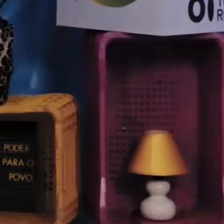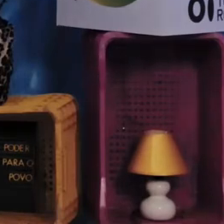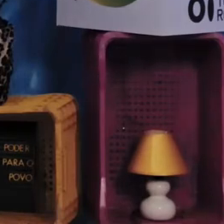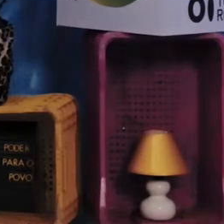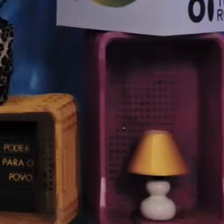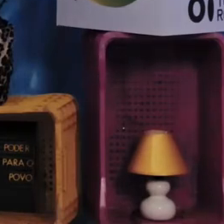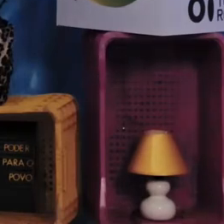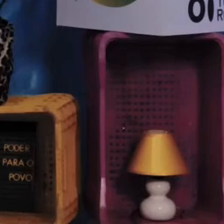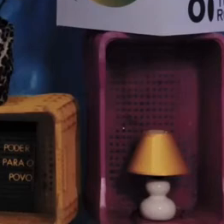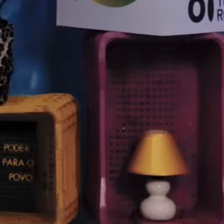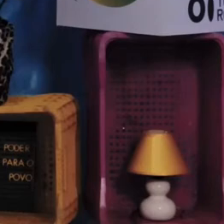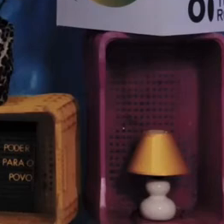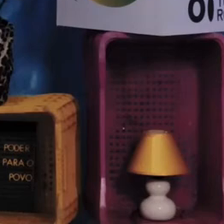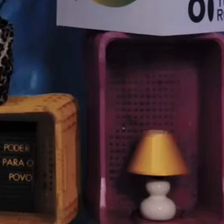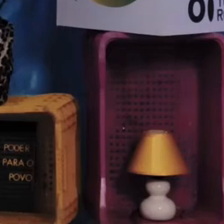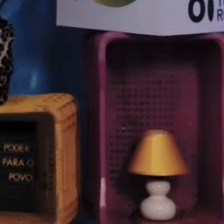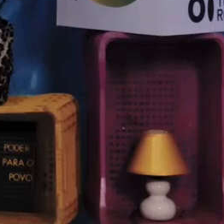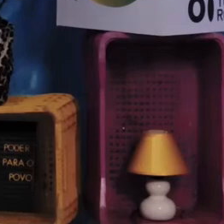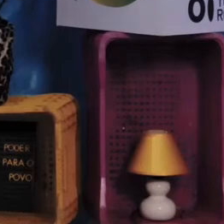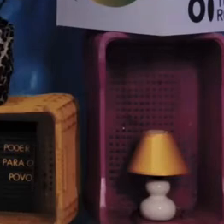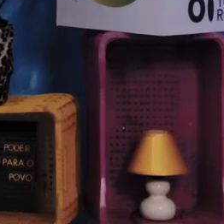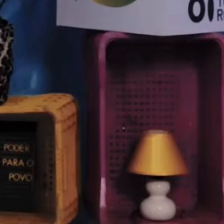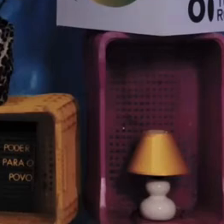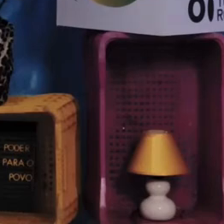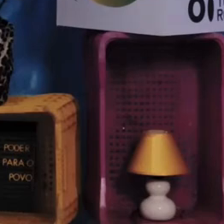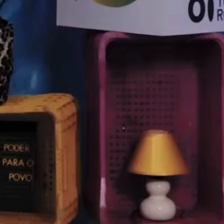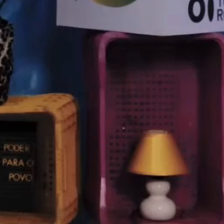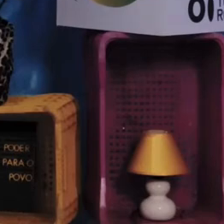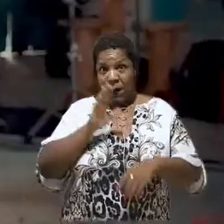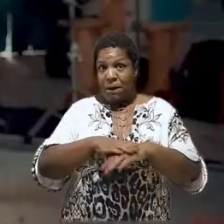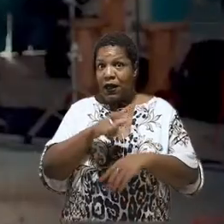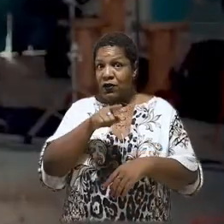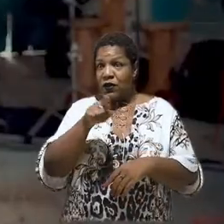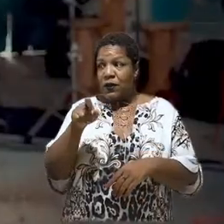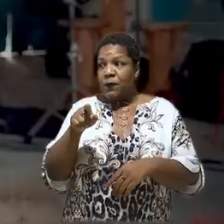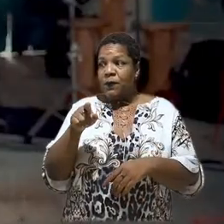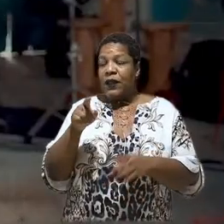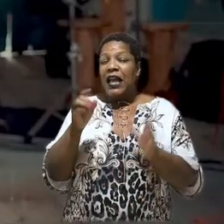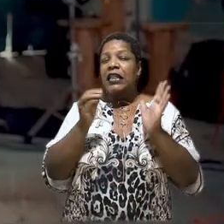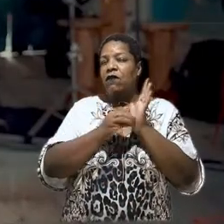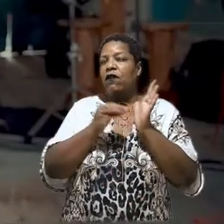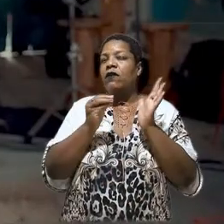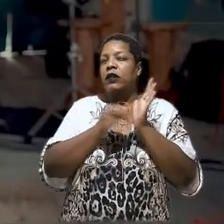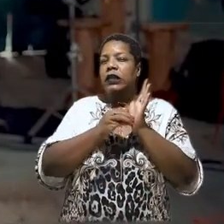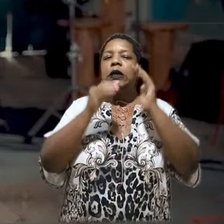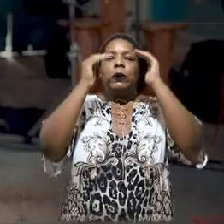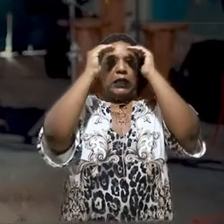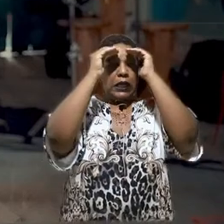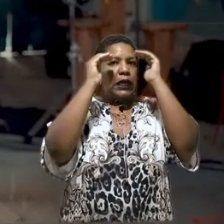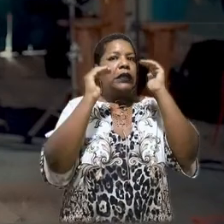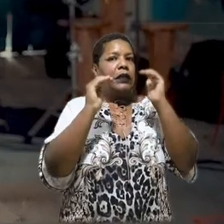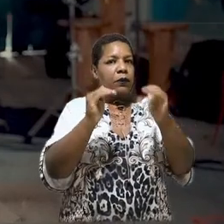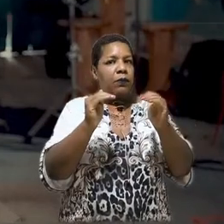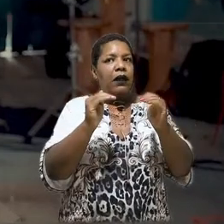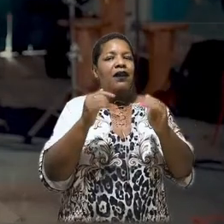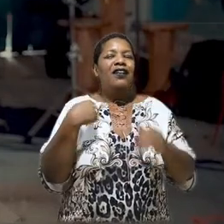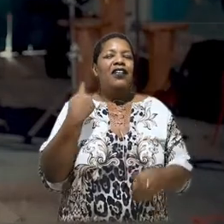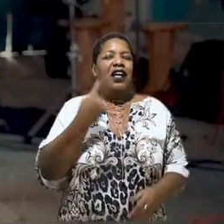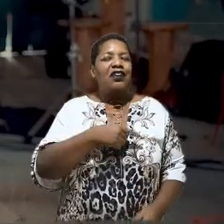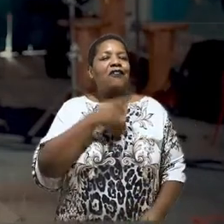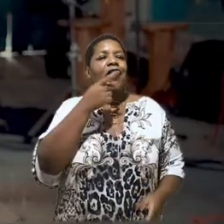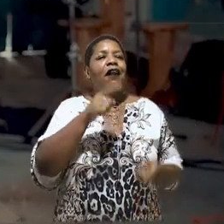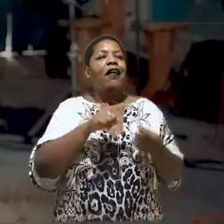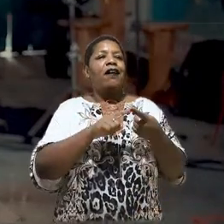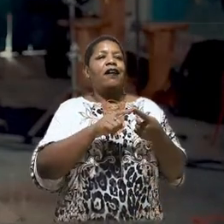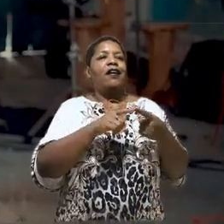faltando para que a nossa sociedade vive em uma ética baseada no amor eu acho que tá faltando respeito a gente vive